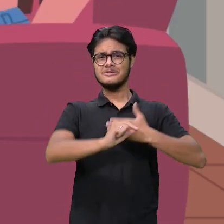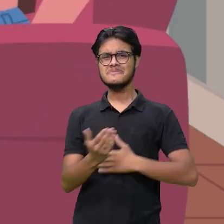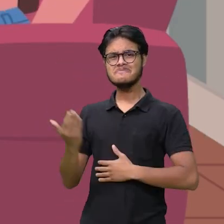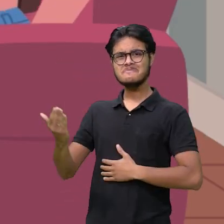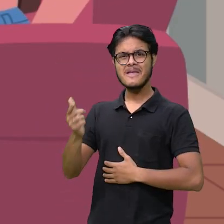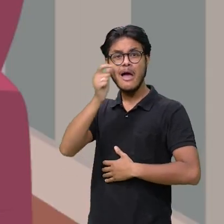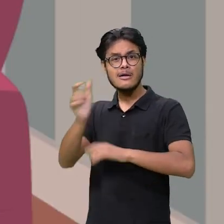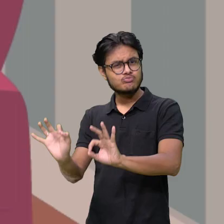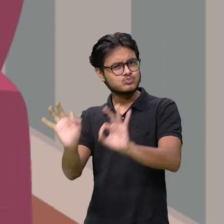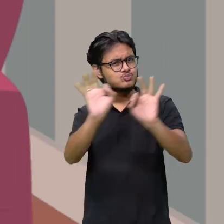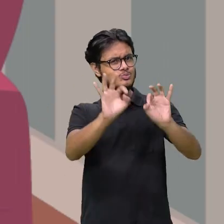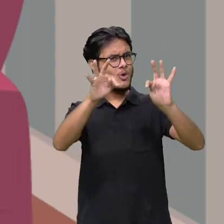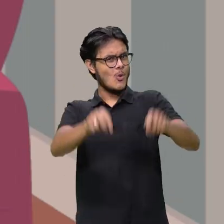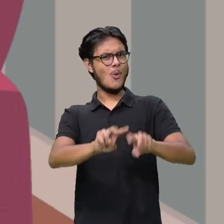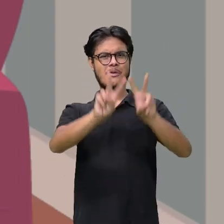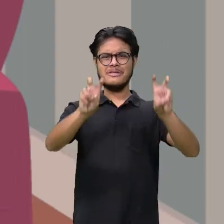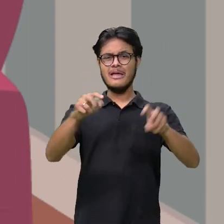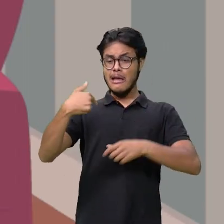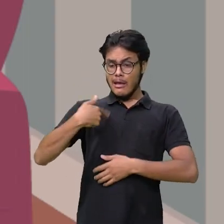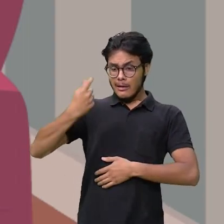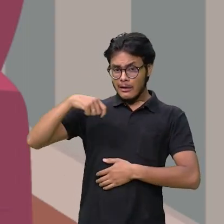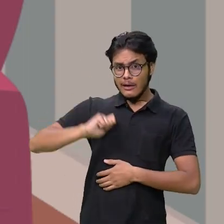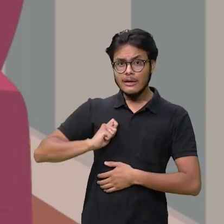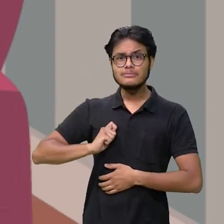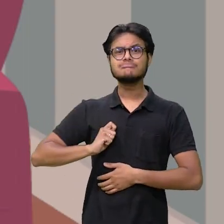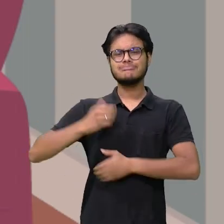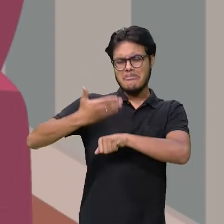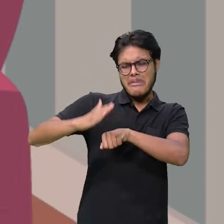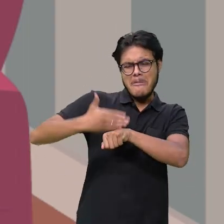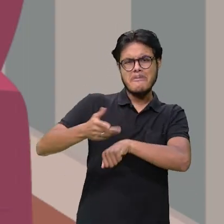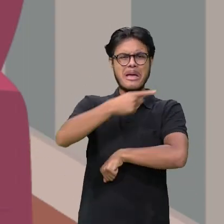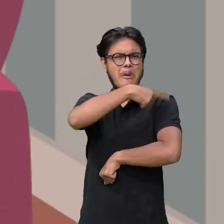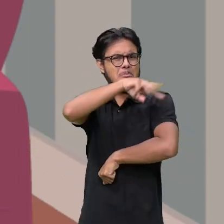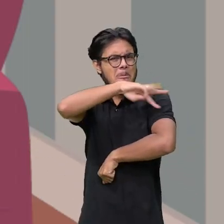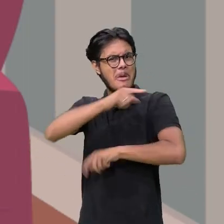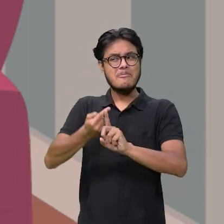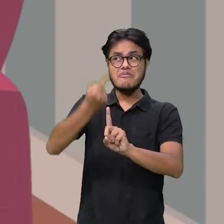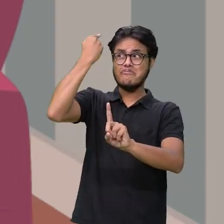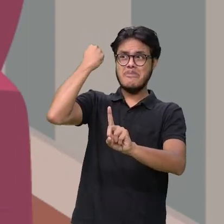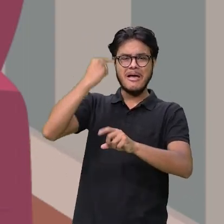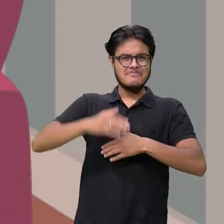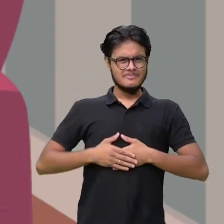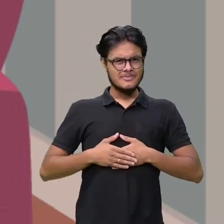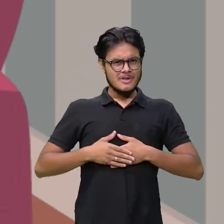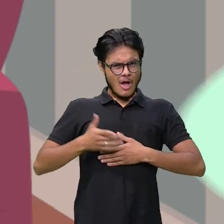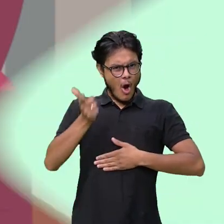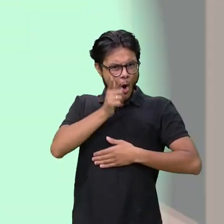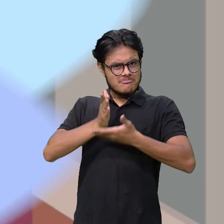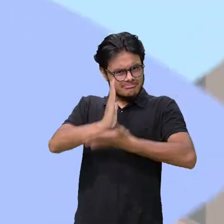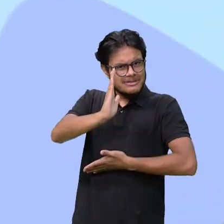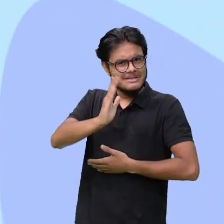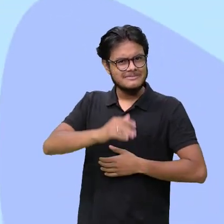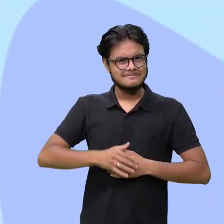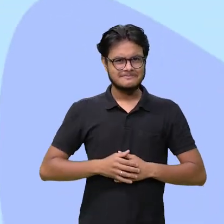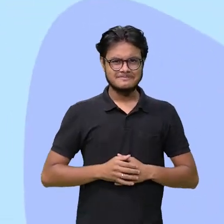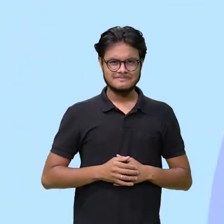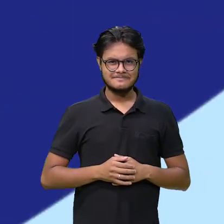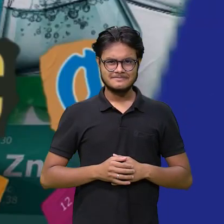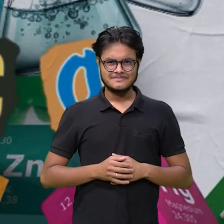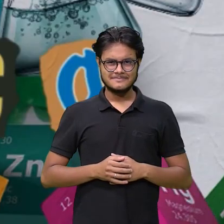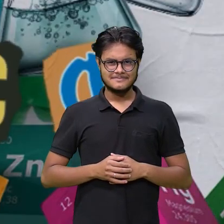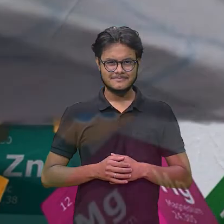todo o nosso conteúdo. Faça como eu, se prepare desde a primeira série do ensino médio. Vamos buscar a nossa vaga!